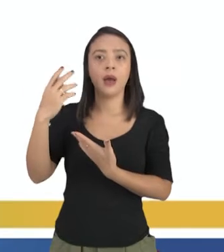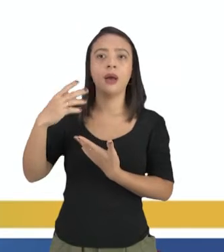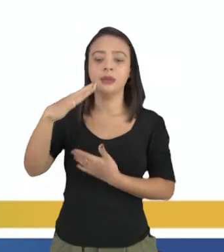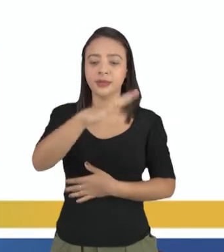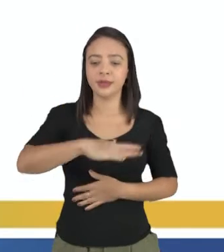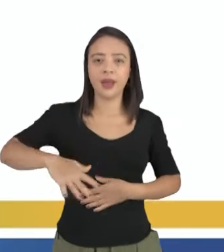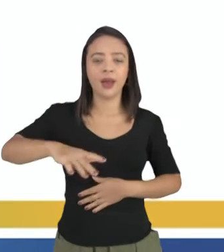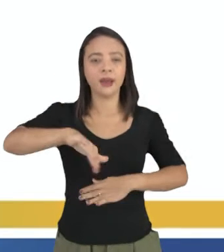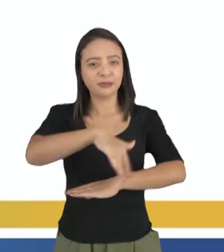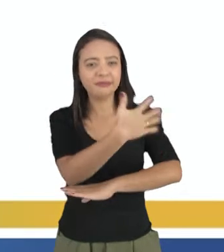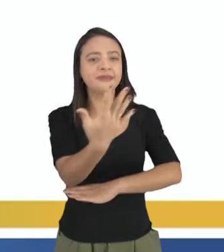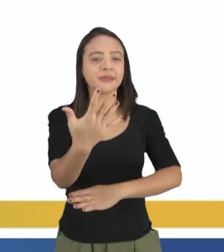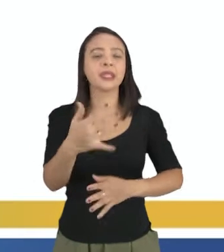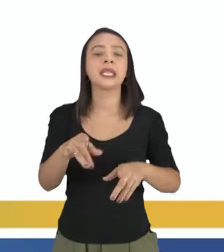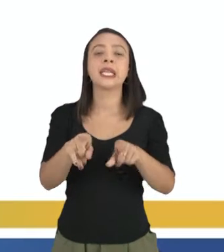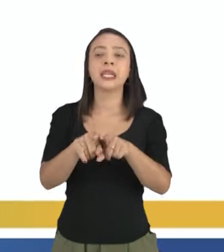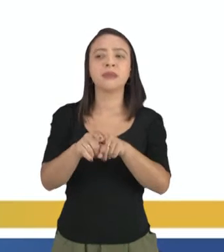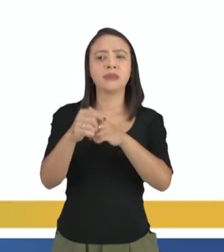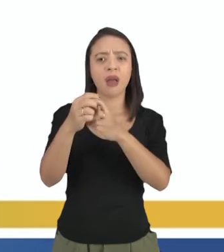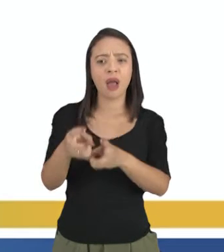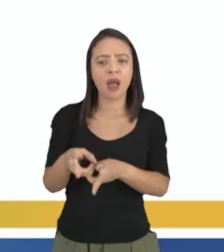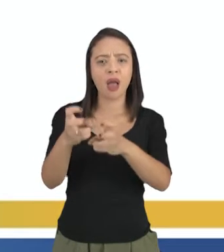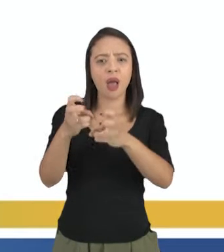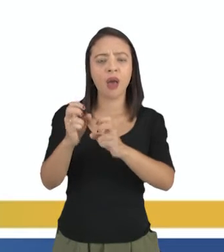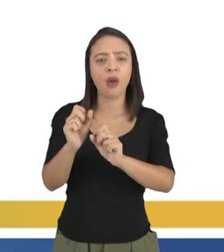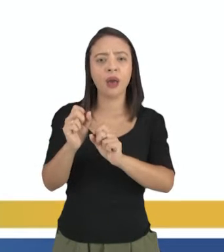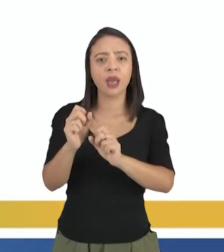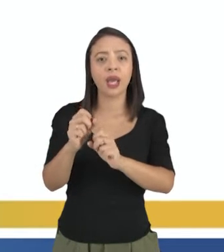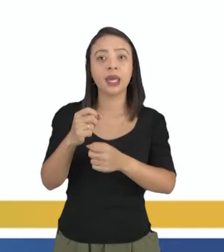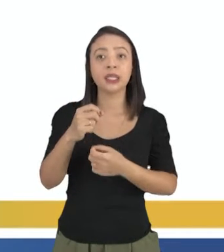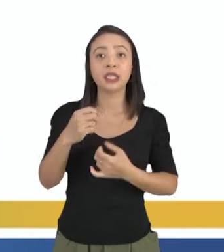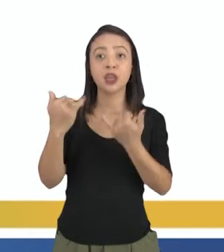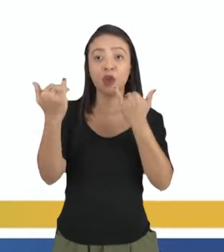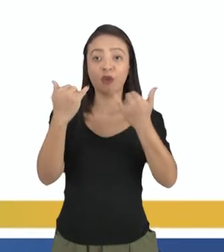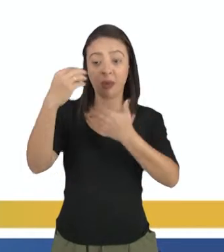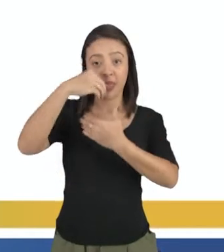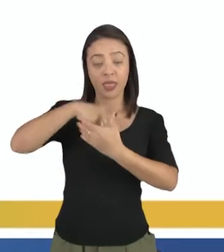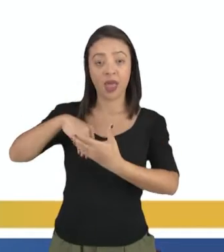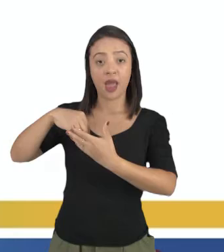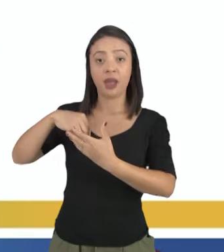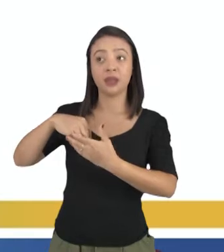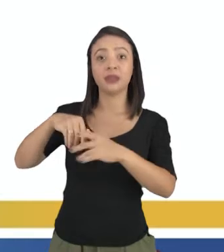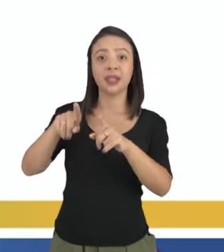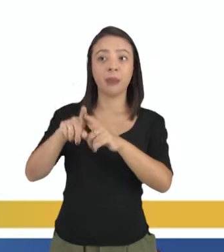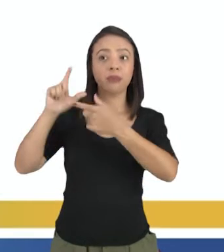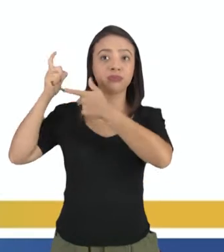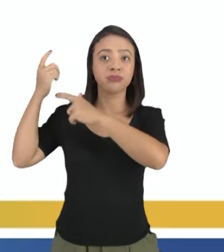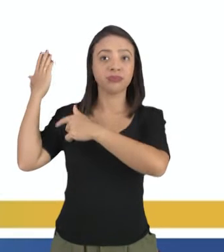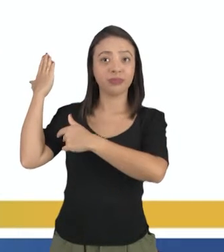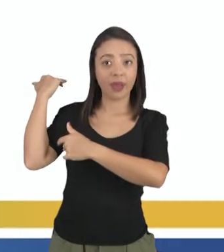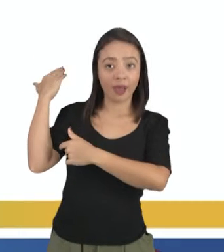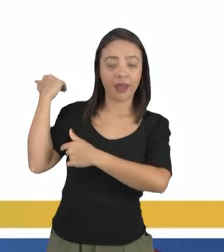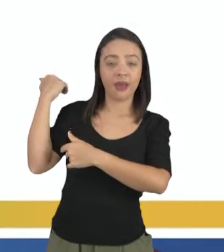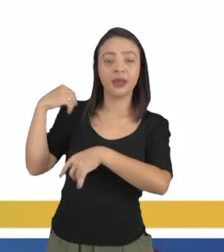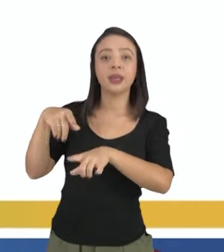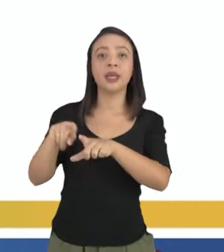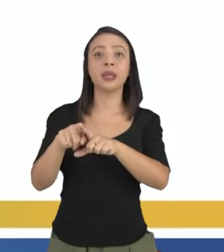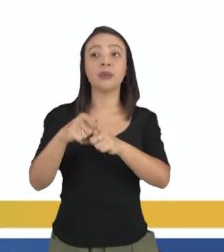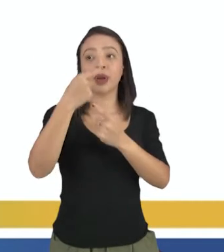e descobriu que os caracteres eles são herdados e são produzidos por fatores independentes